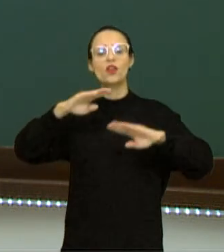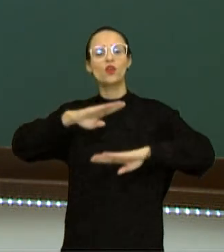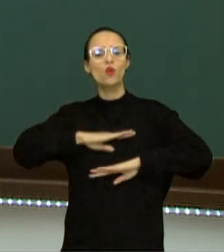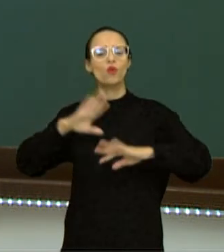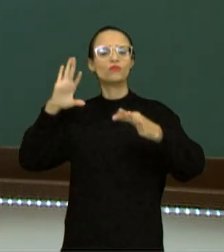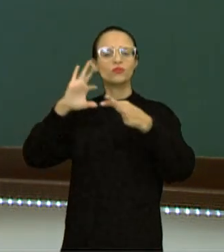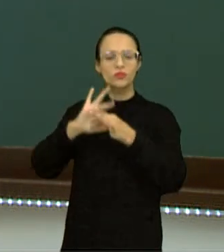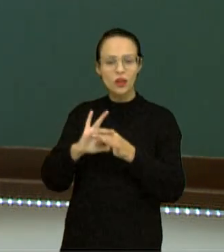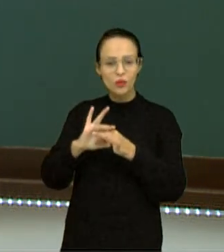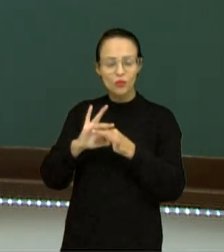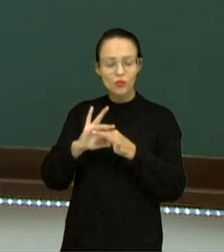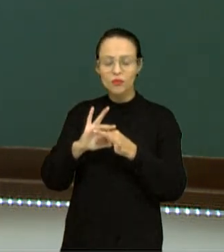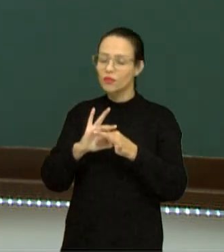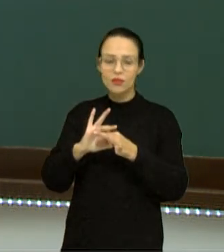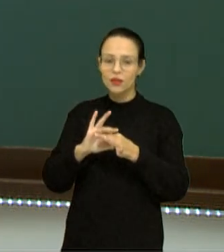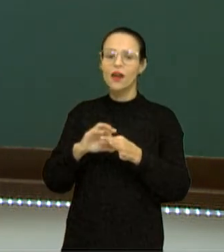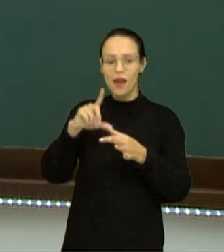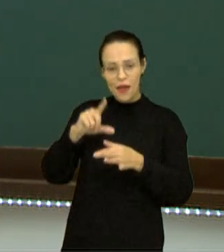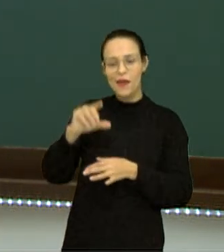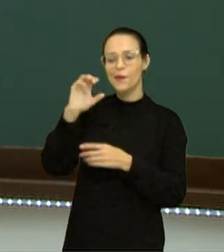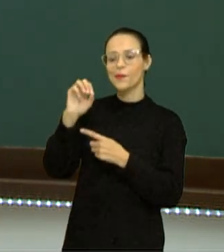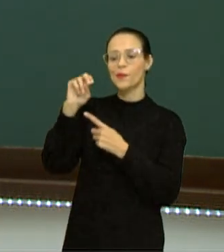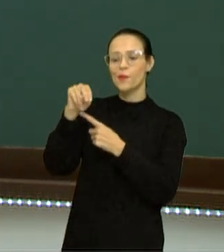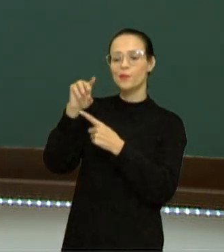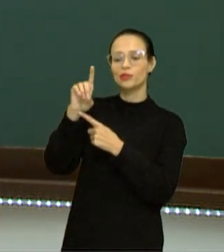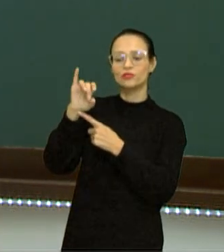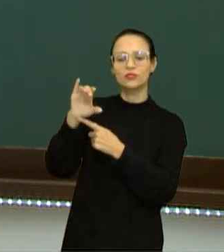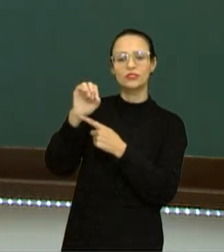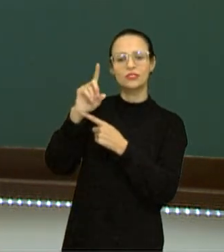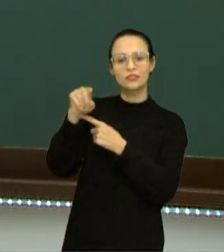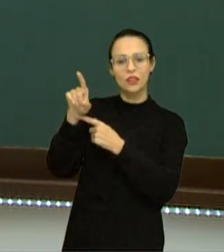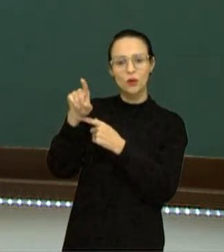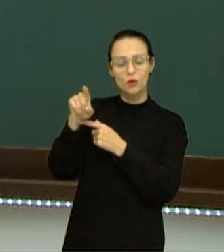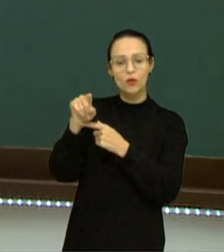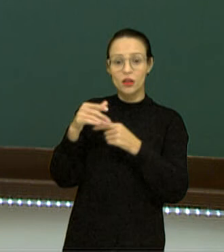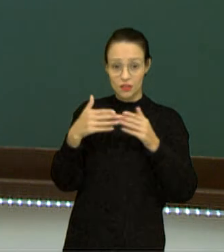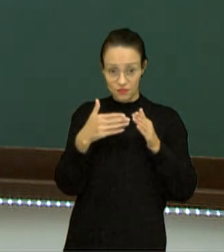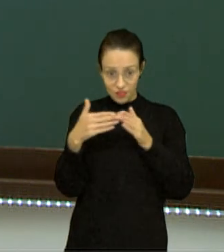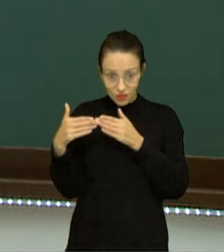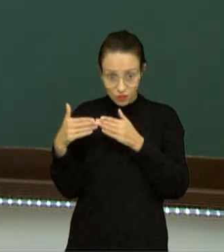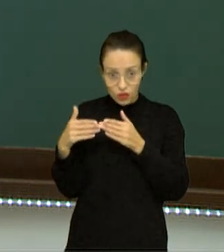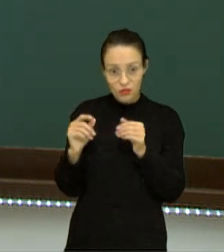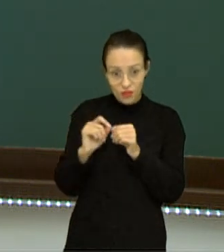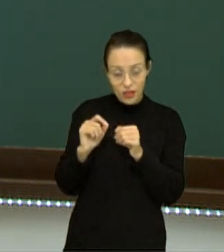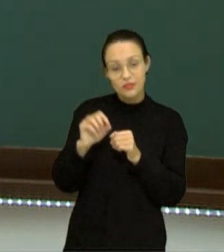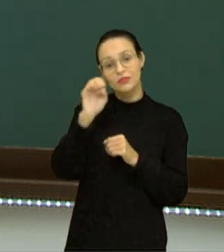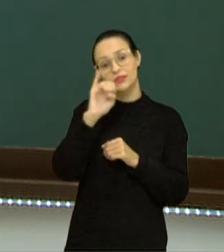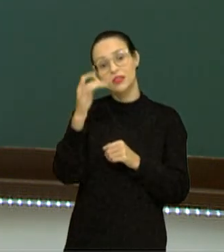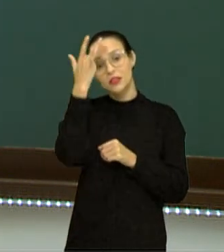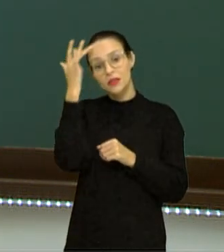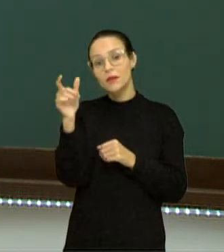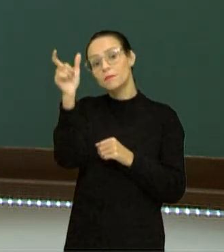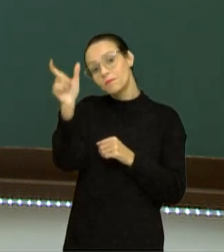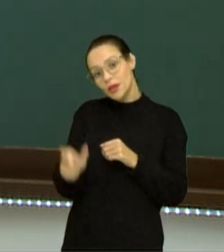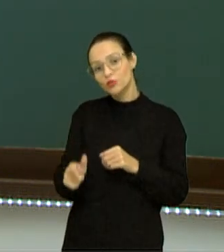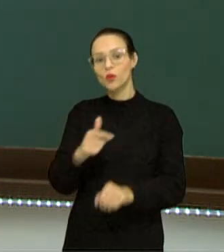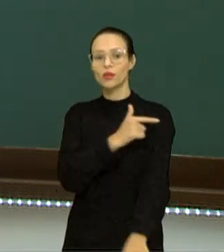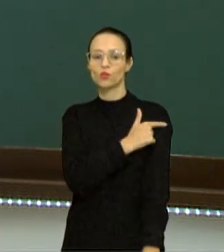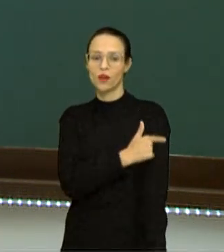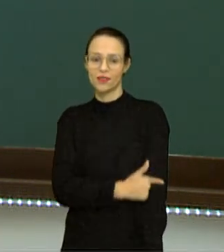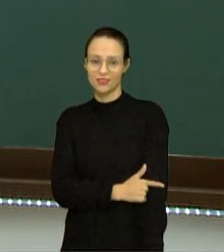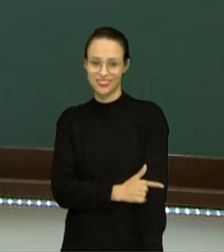uma circunstância de condição. Algo só vai ser realizado o favor se a pessoa for